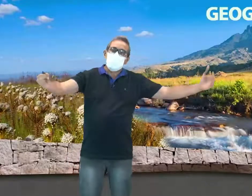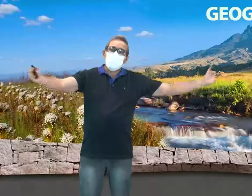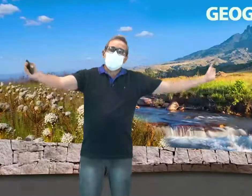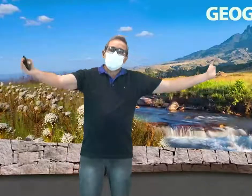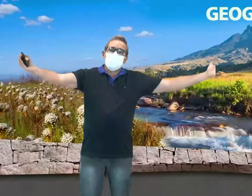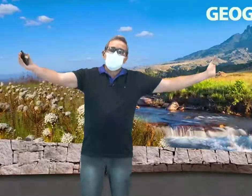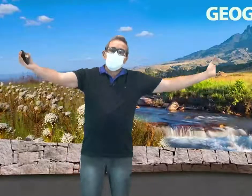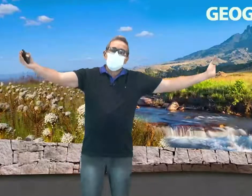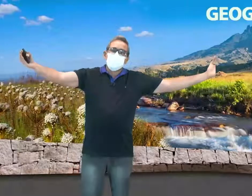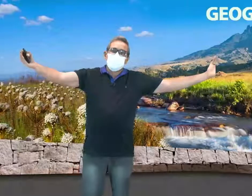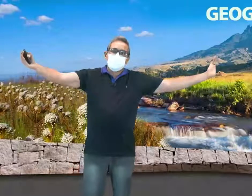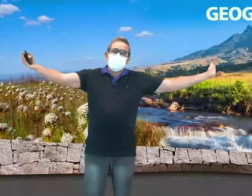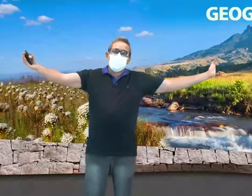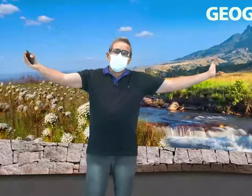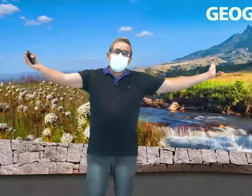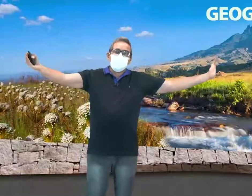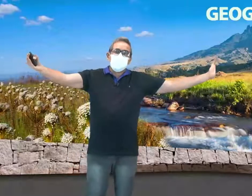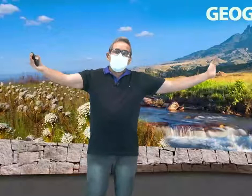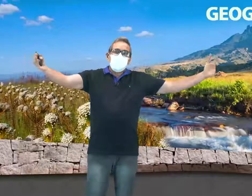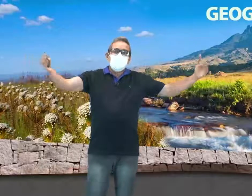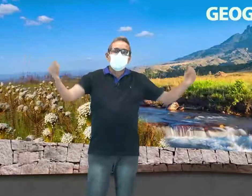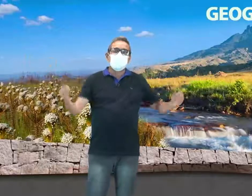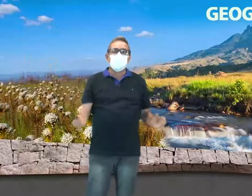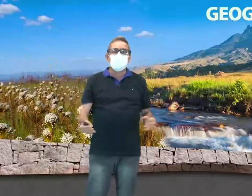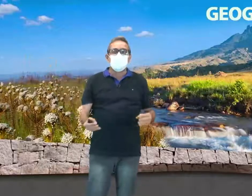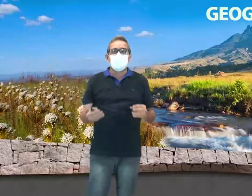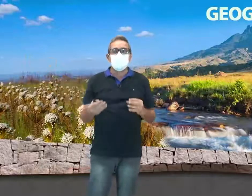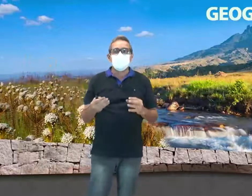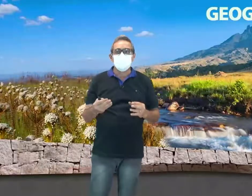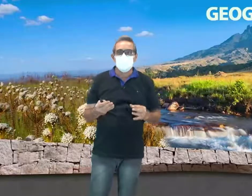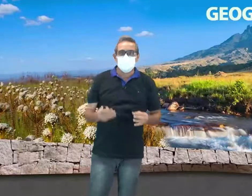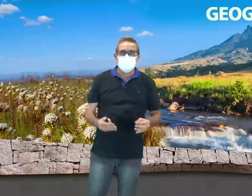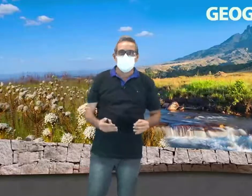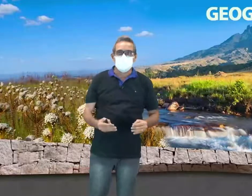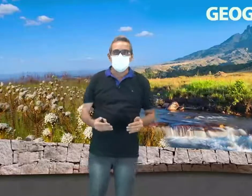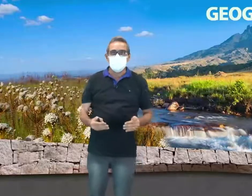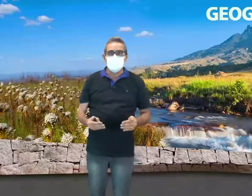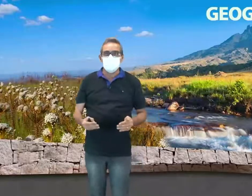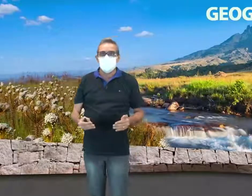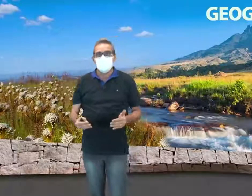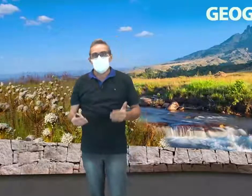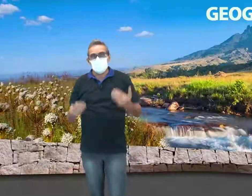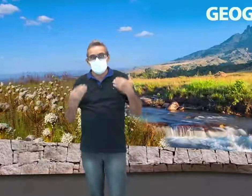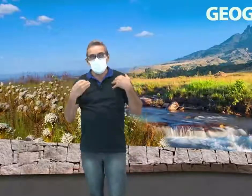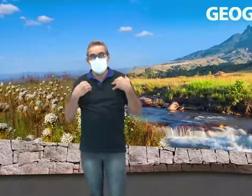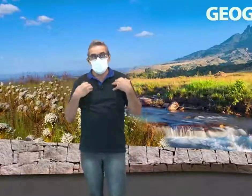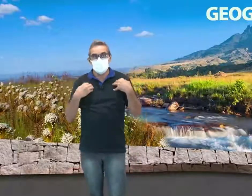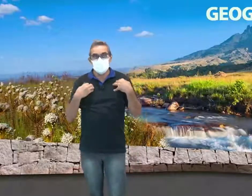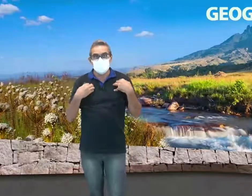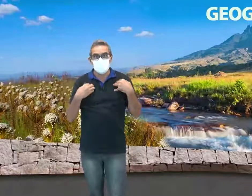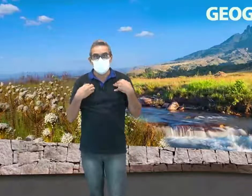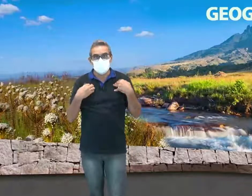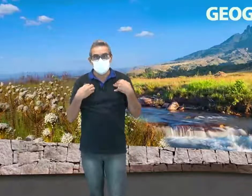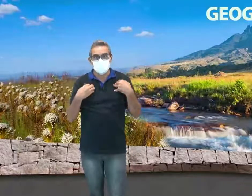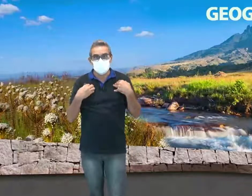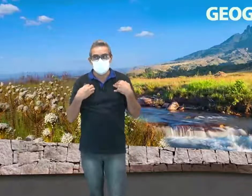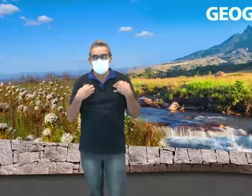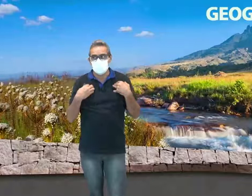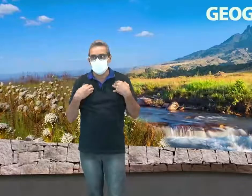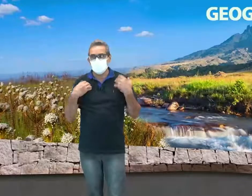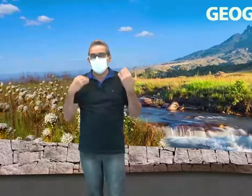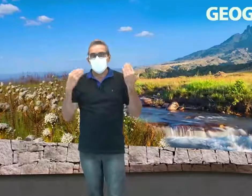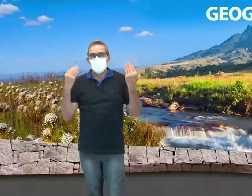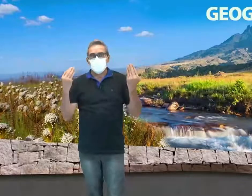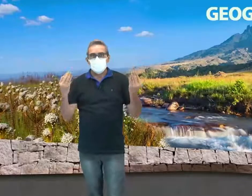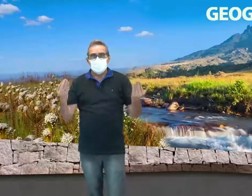Sintam-se abraçados pelo professor Arimateia, em nome da equipe dos professores de Geografia. Eu, essa pessoa que vos fala, é o professor